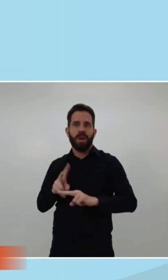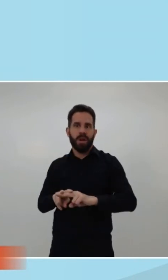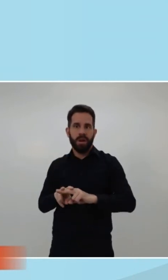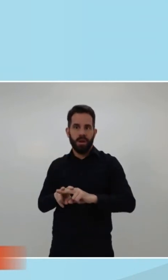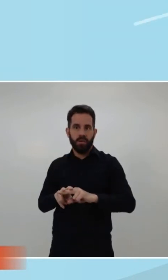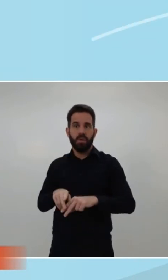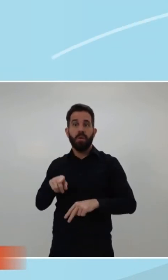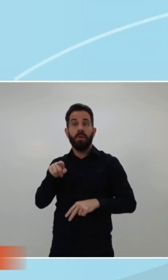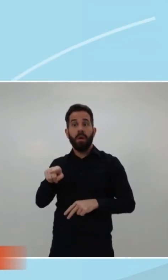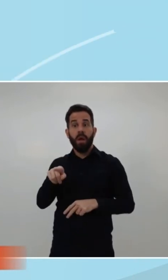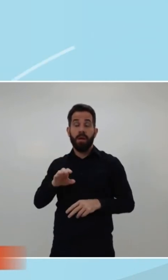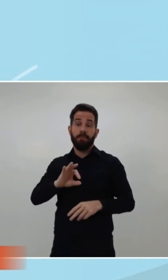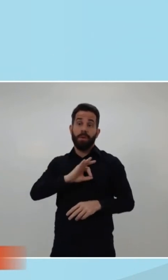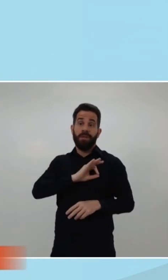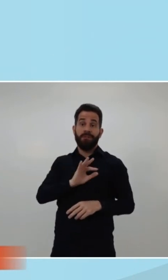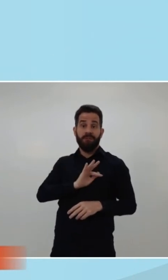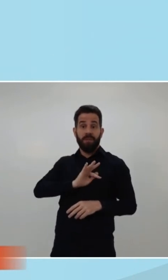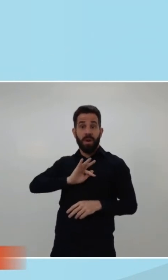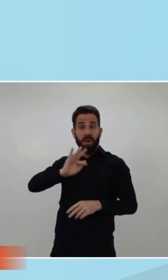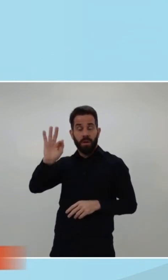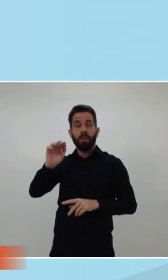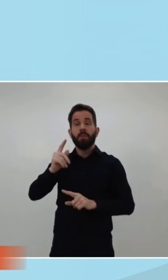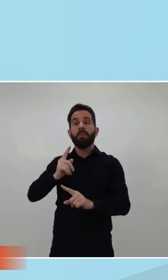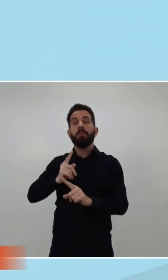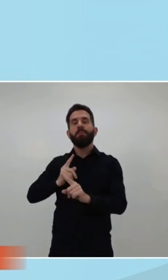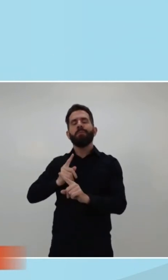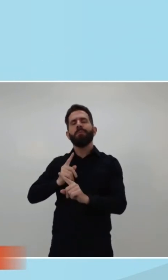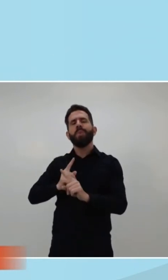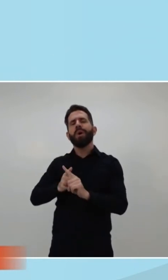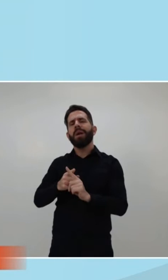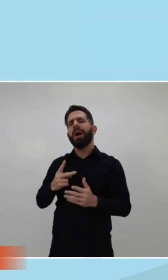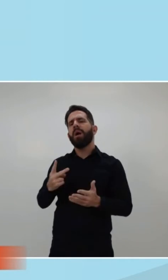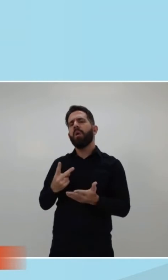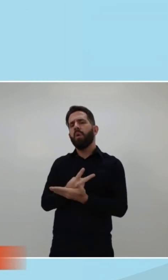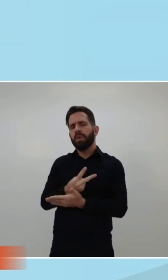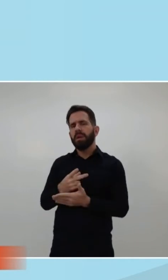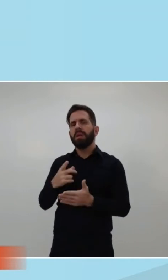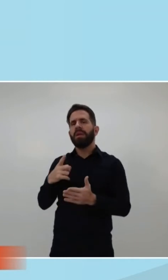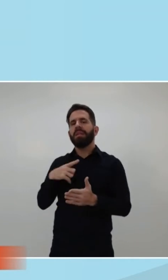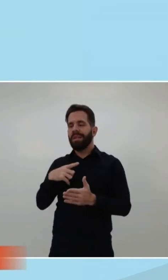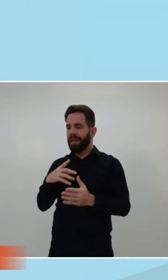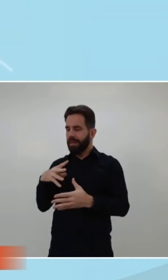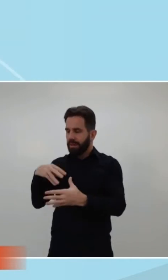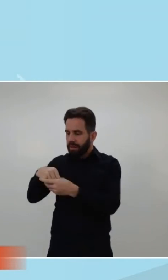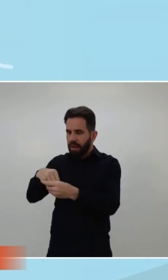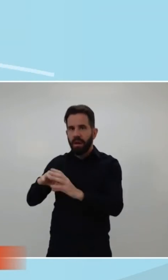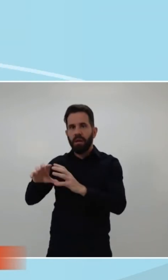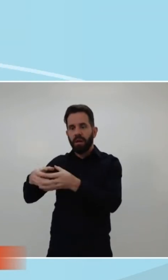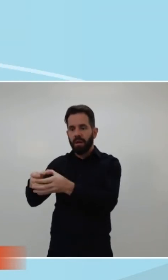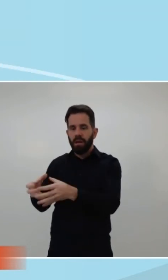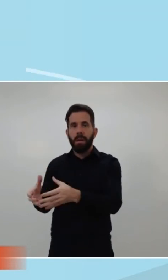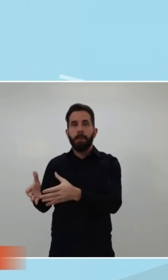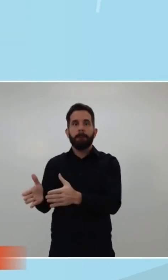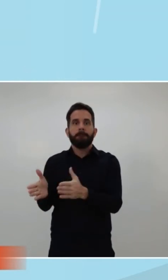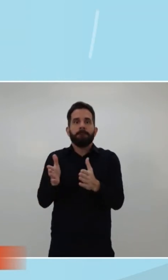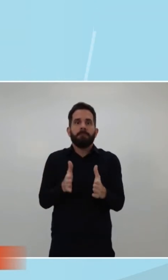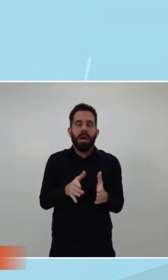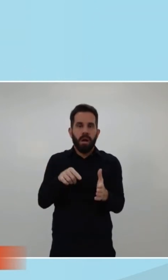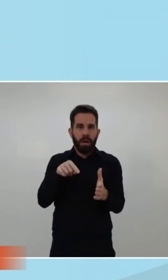a existência de um gabinete paralelo para a liberação de verbas dentro do MEC para